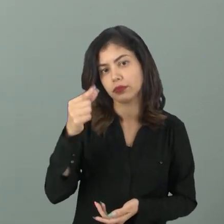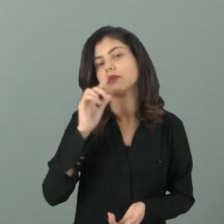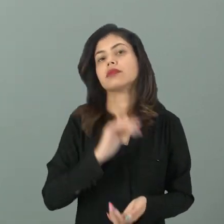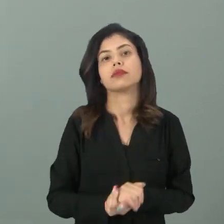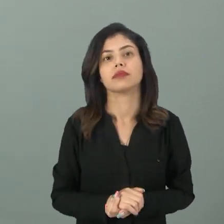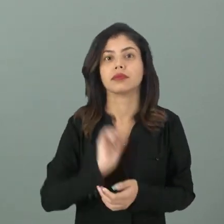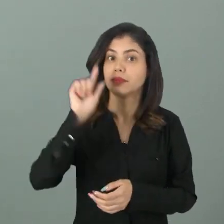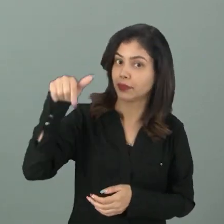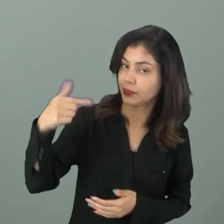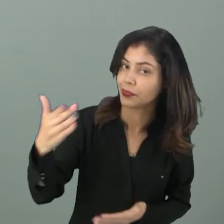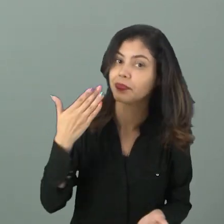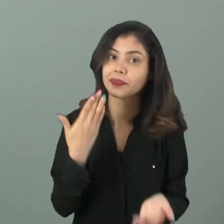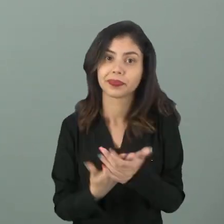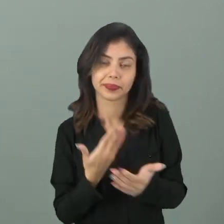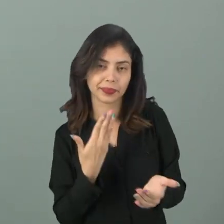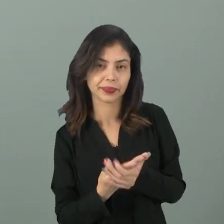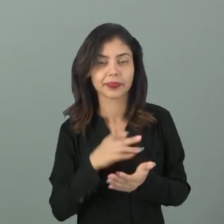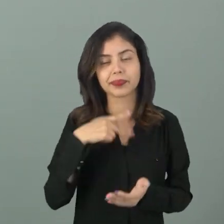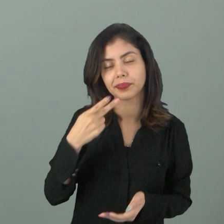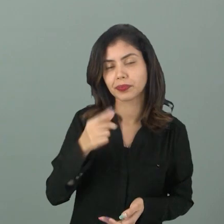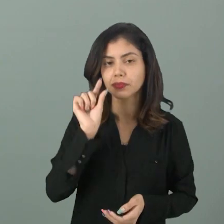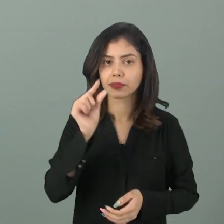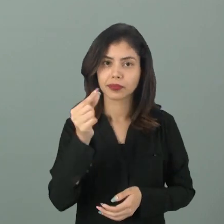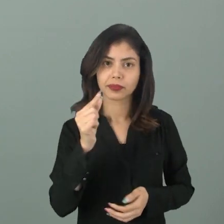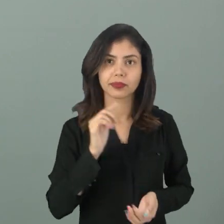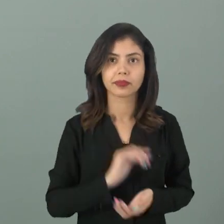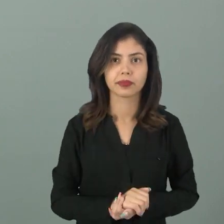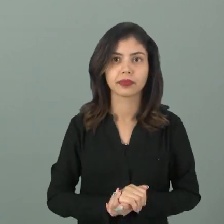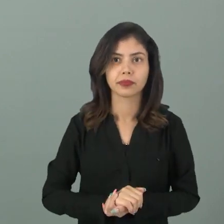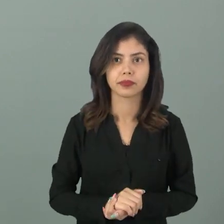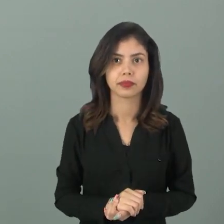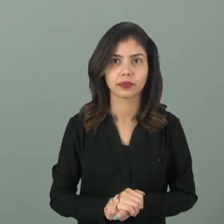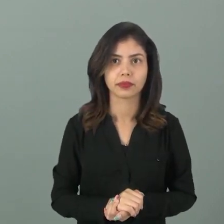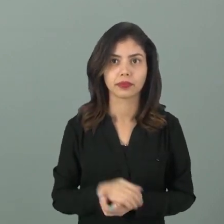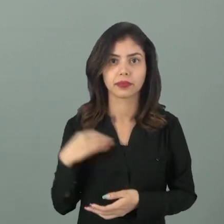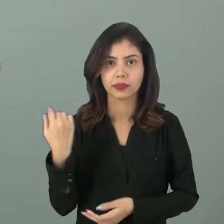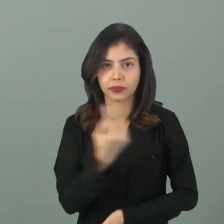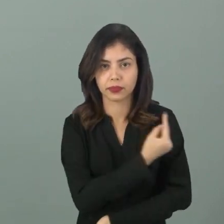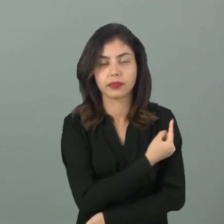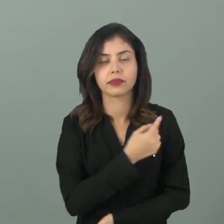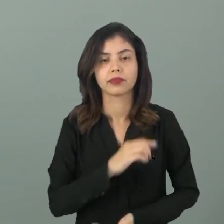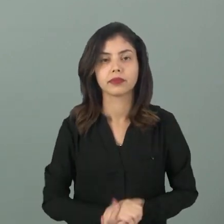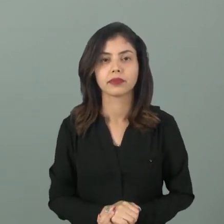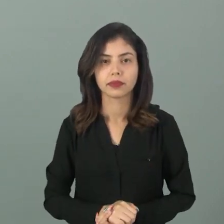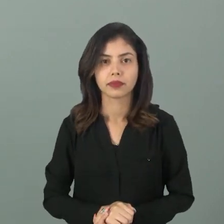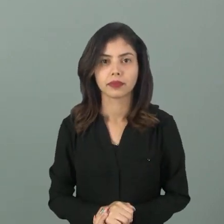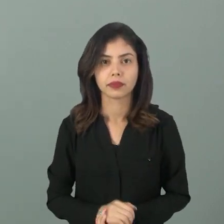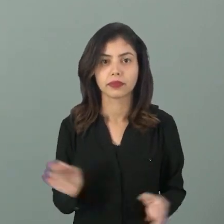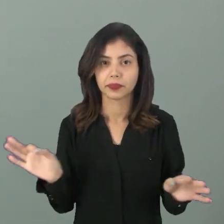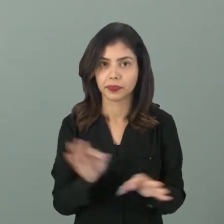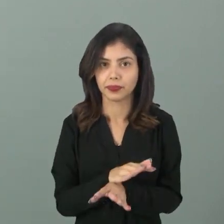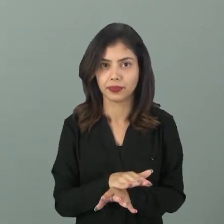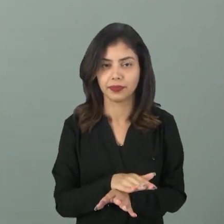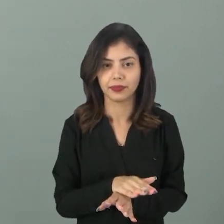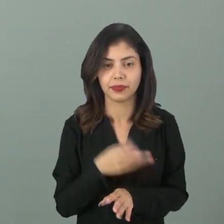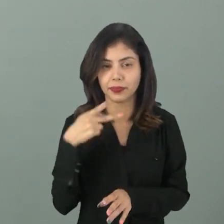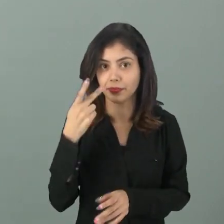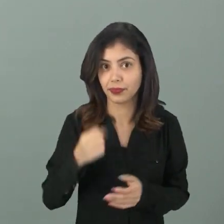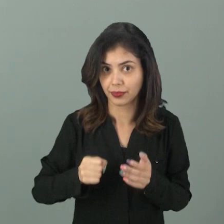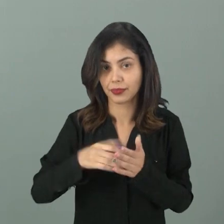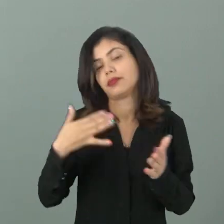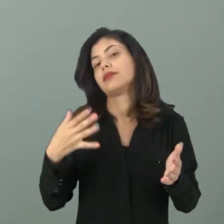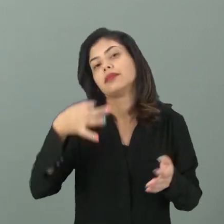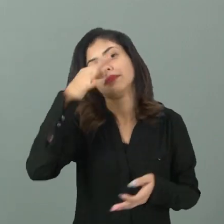pouquinho, aliás, na próxima aula nós vamos falar mais um pouquinho e vamos encerrar. É claro que não dá para